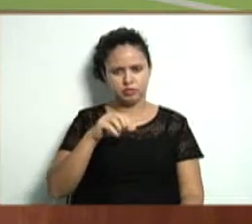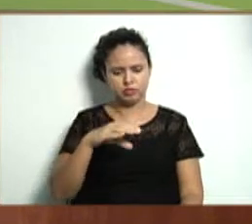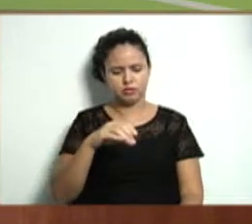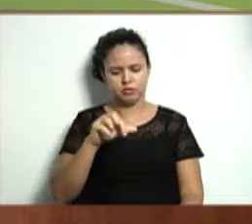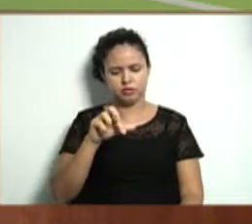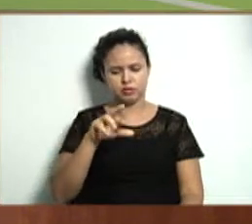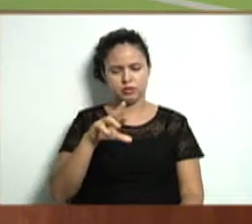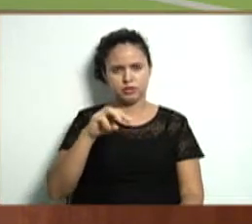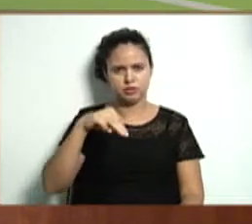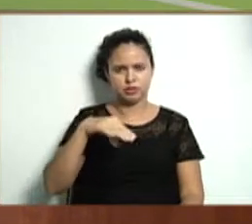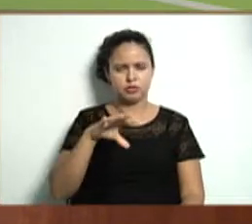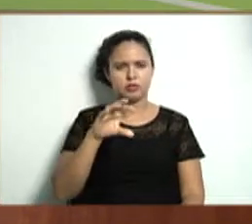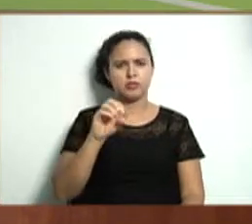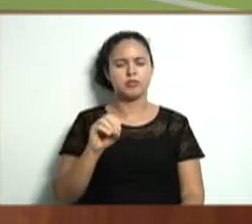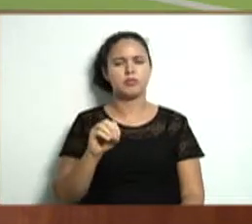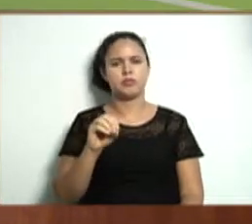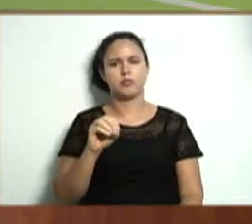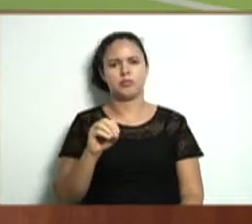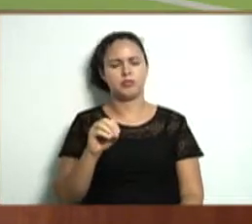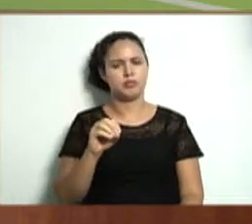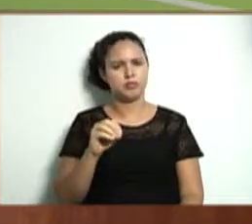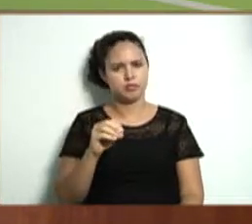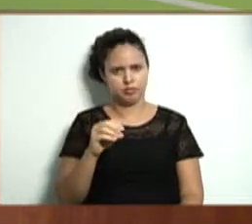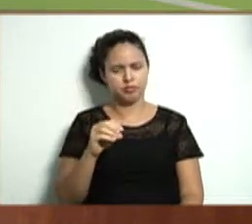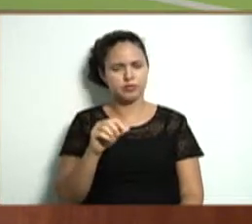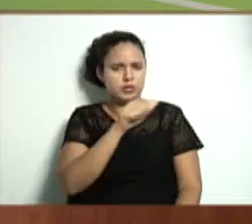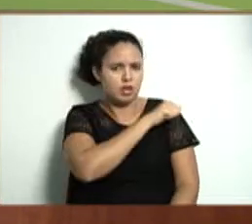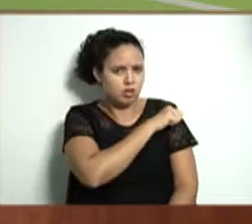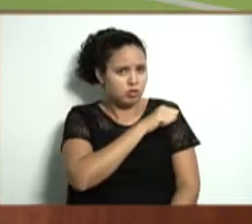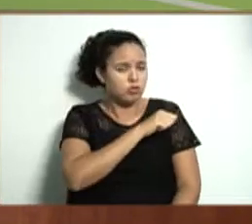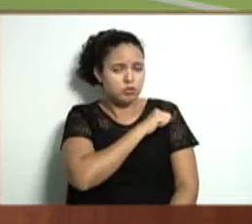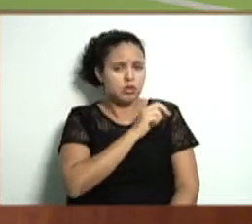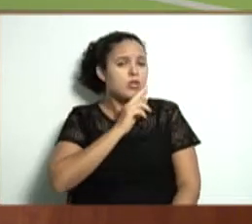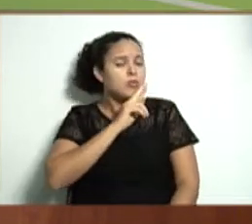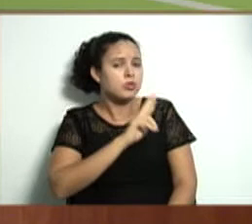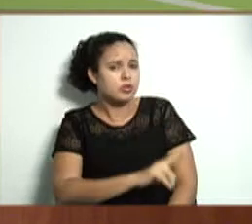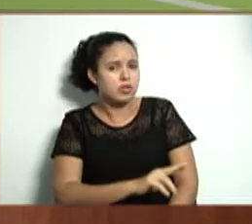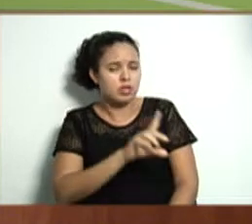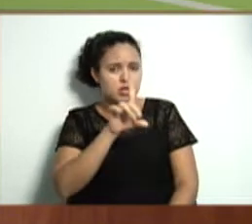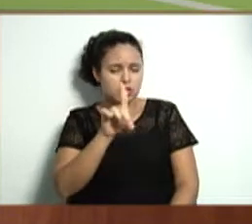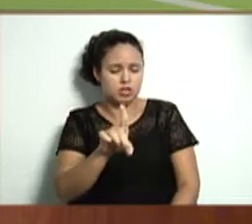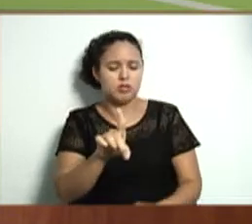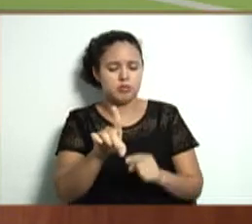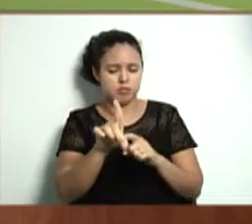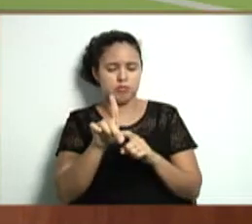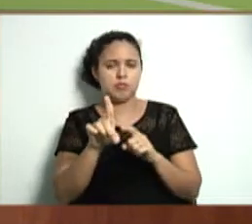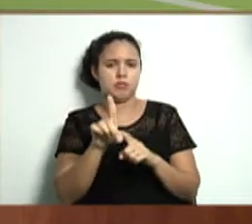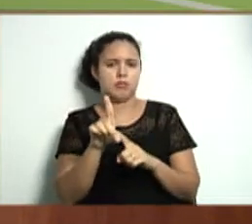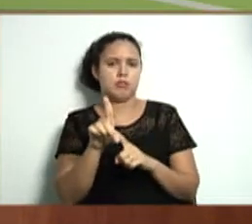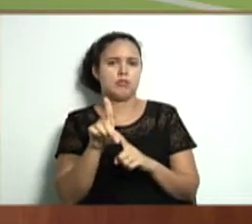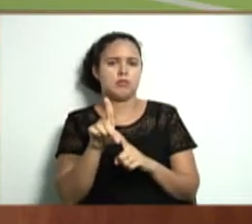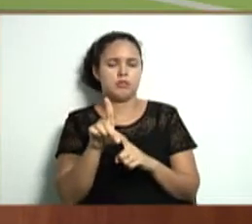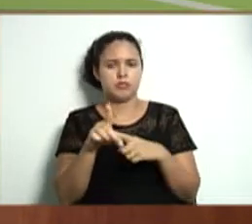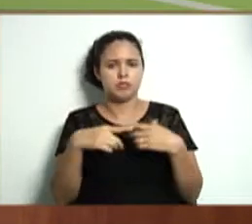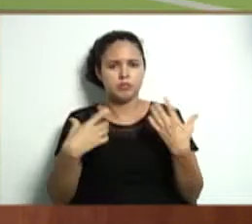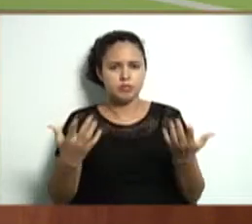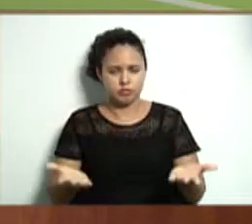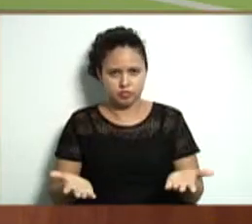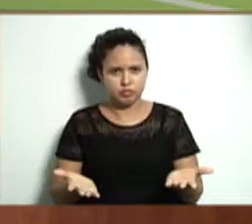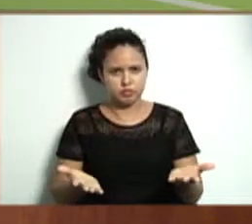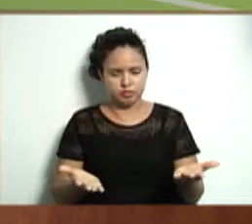os estudantes tinham marcado também a letra D. Alguns marcaram a B e outros marcaram a D.